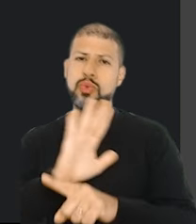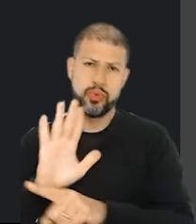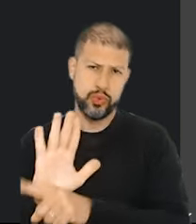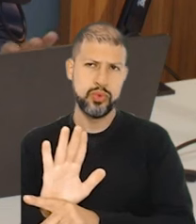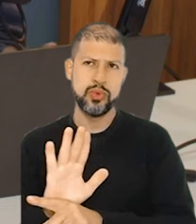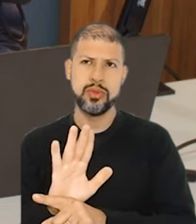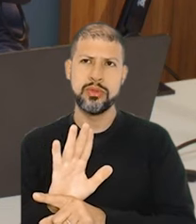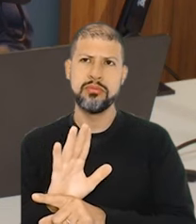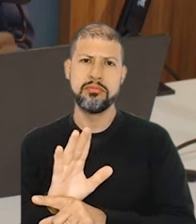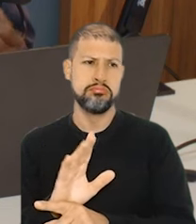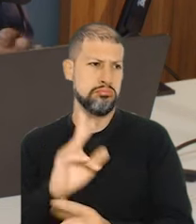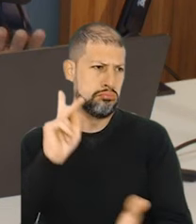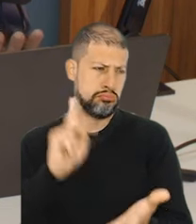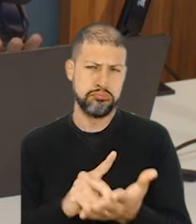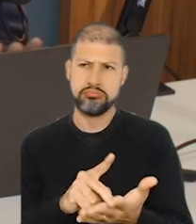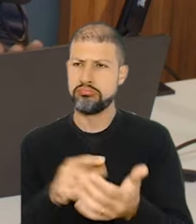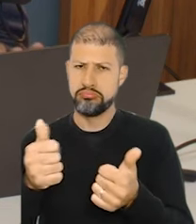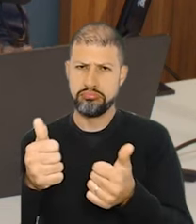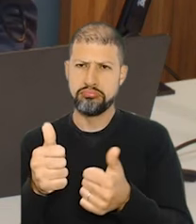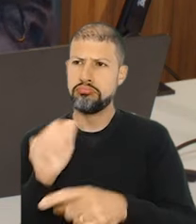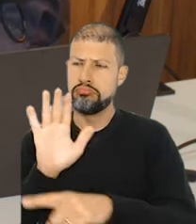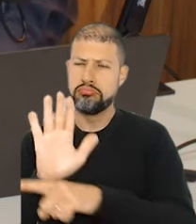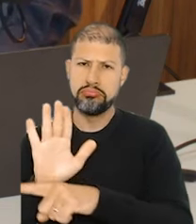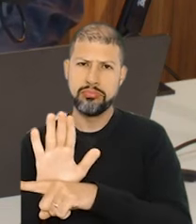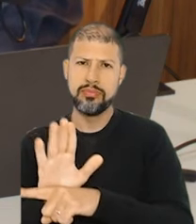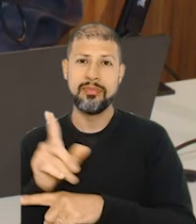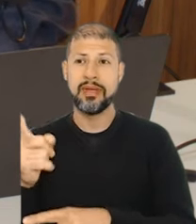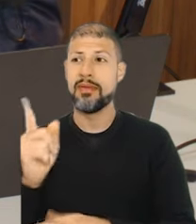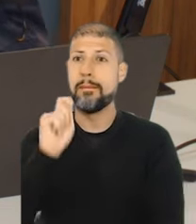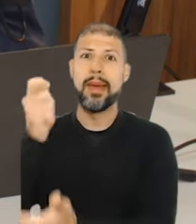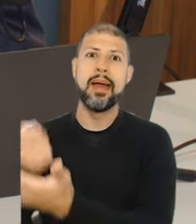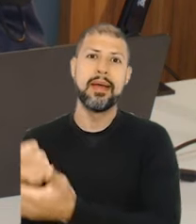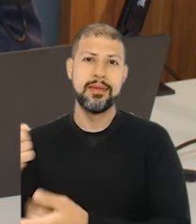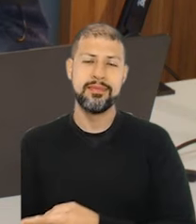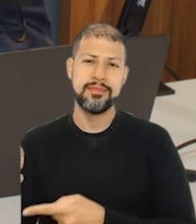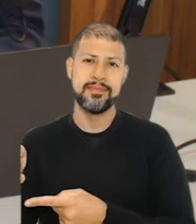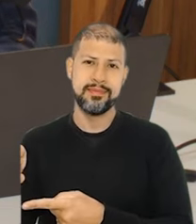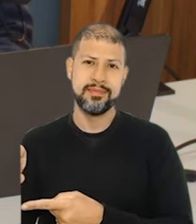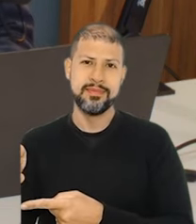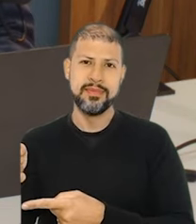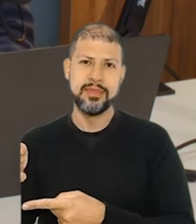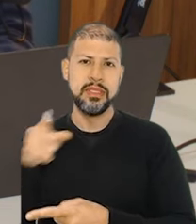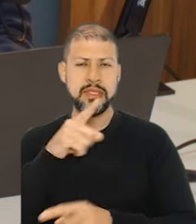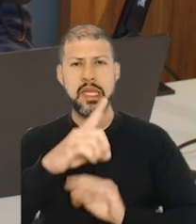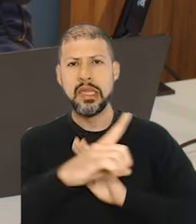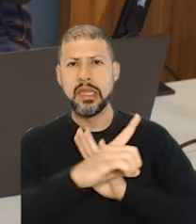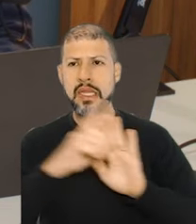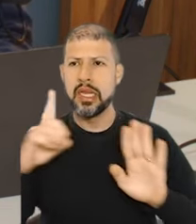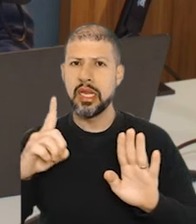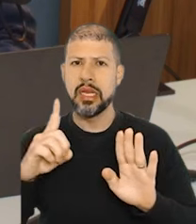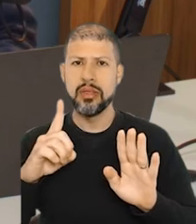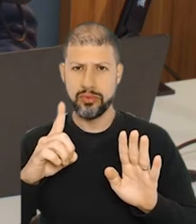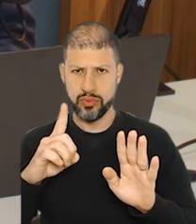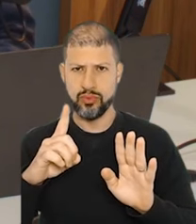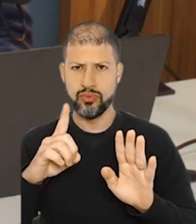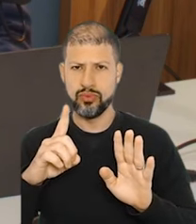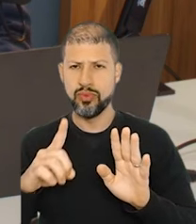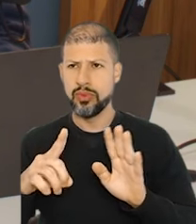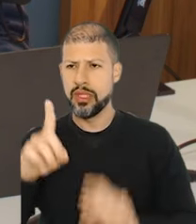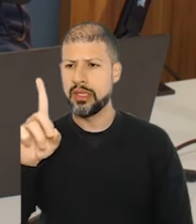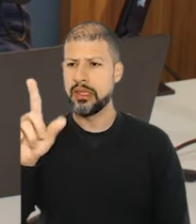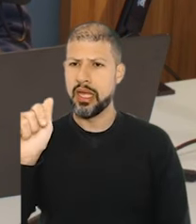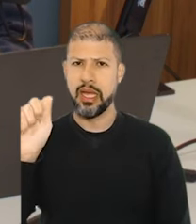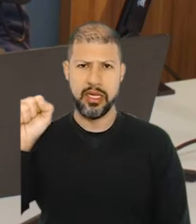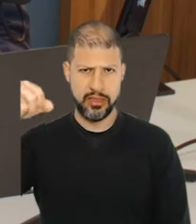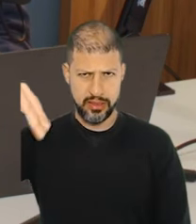e é legítimo né é uma prestadora de serviço mas eles cobram e esse serviço de declaração do Simples Nacional ela é gratuita Tá